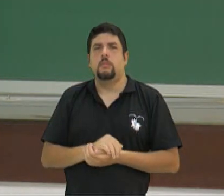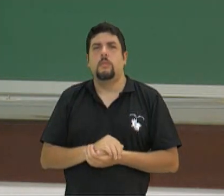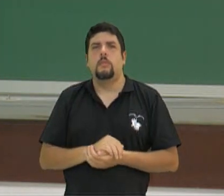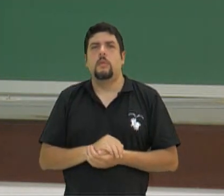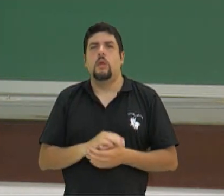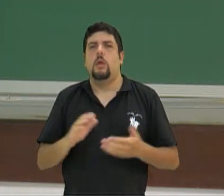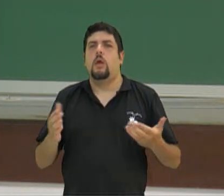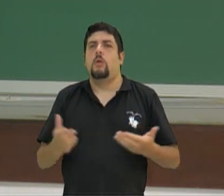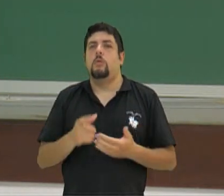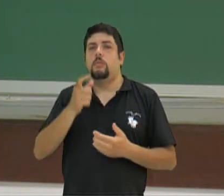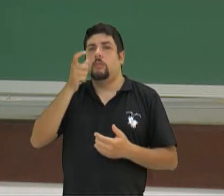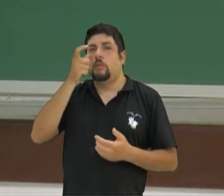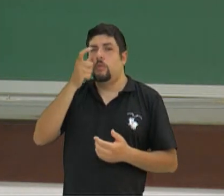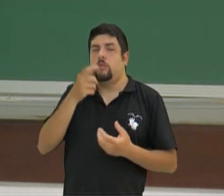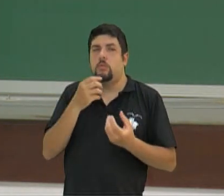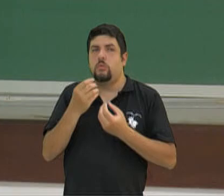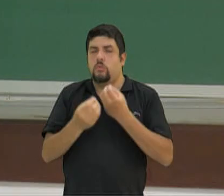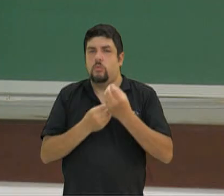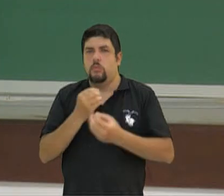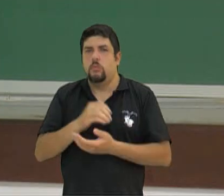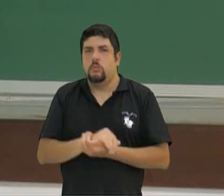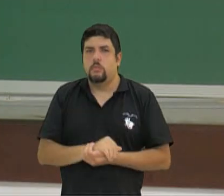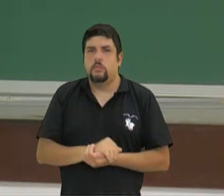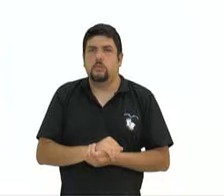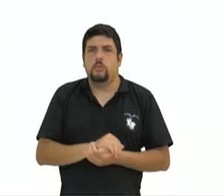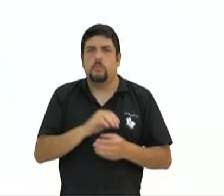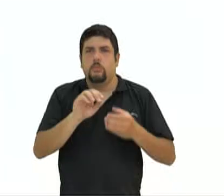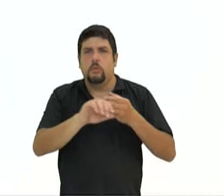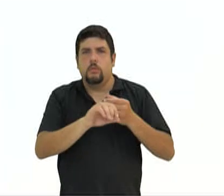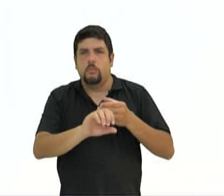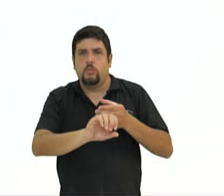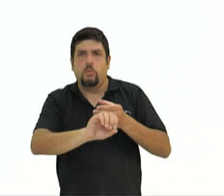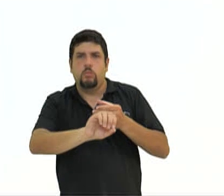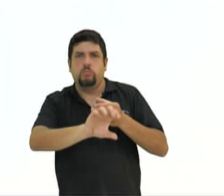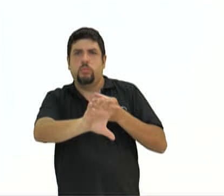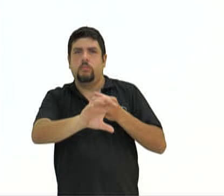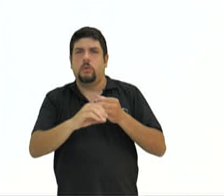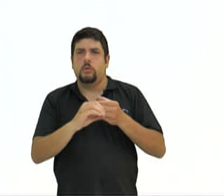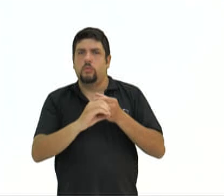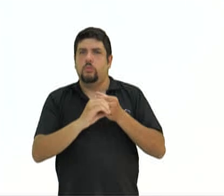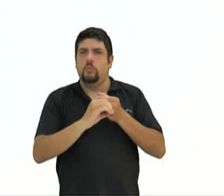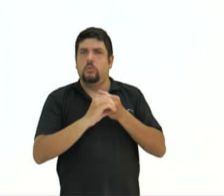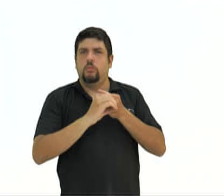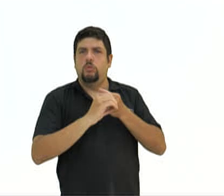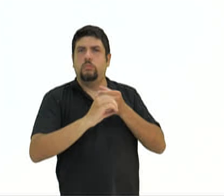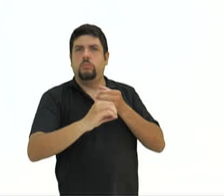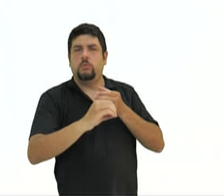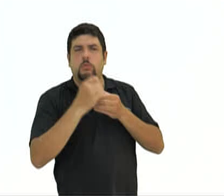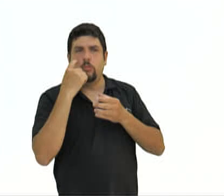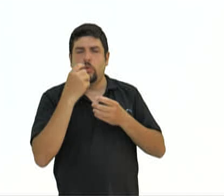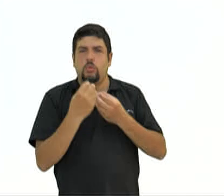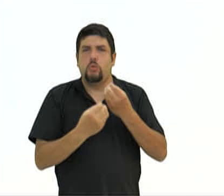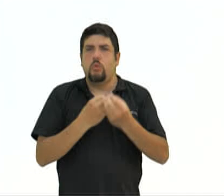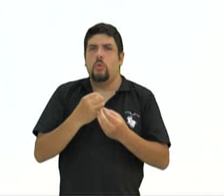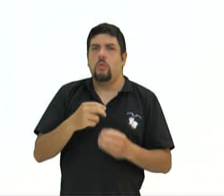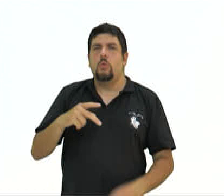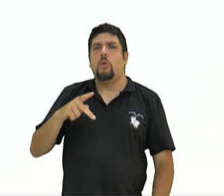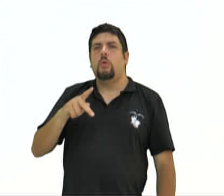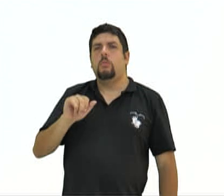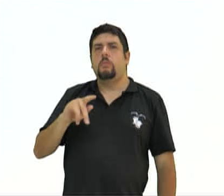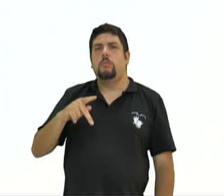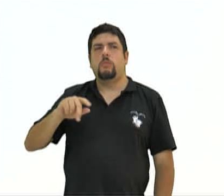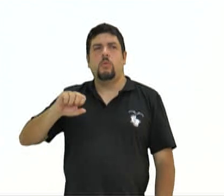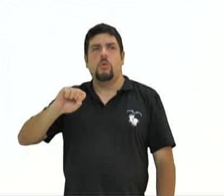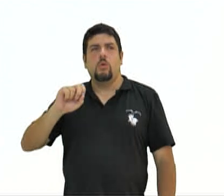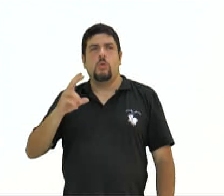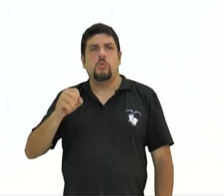vai ver agora, aqui ó, surgiu os pep show, o cinetoscópio surgiu os peep shows, né? Que era uma forma de